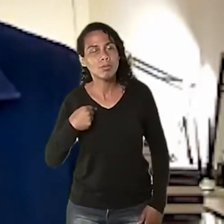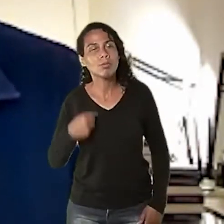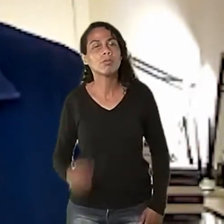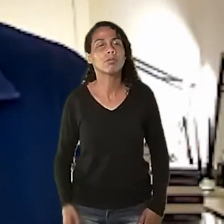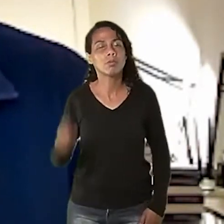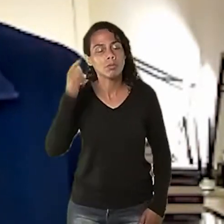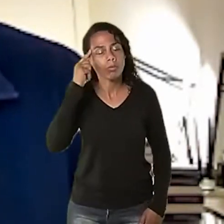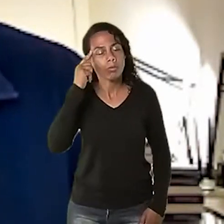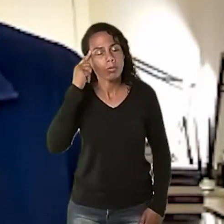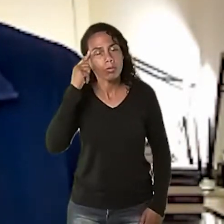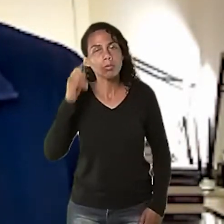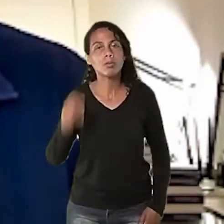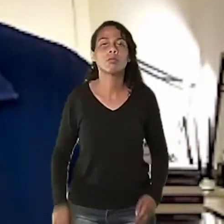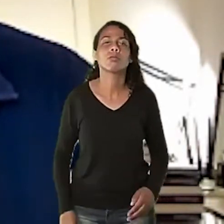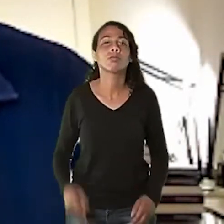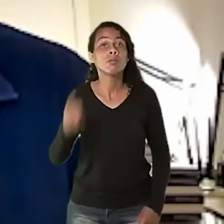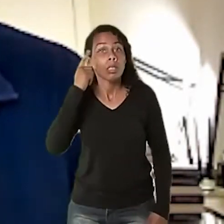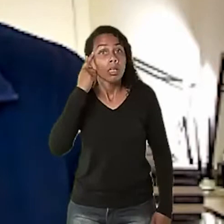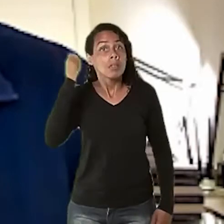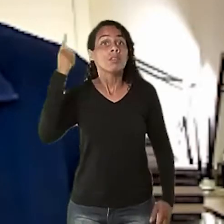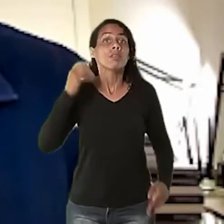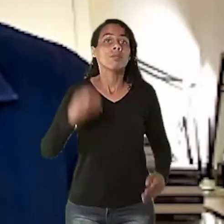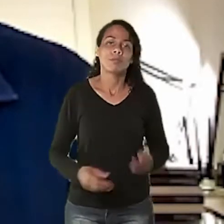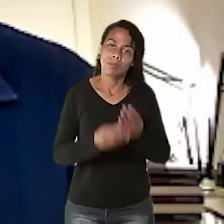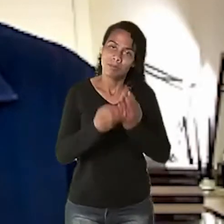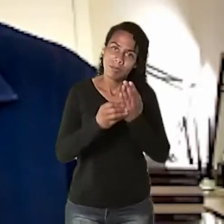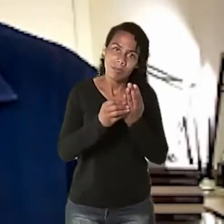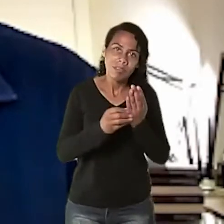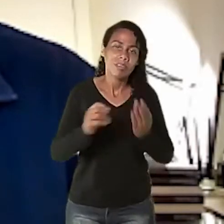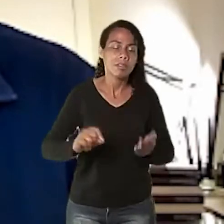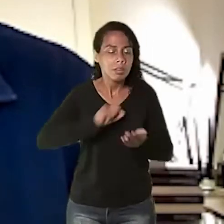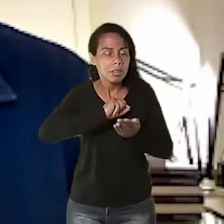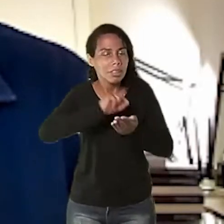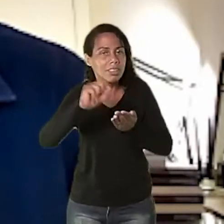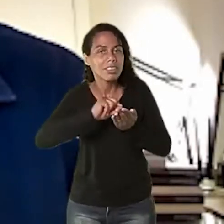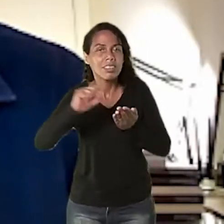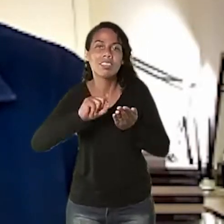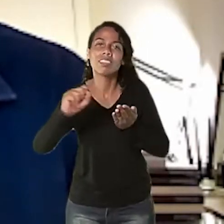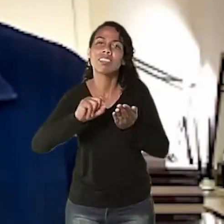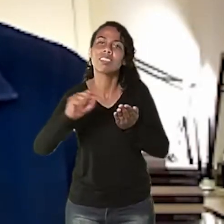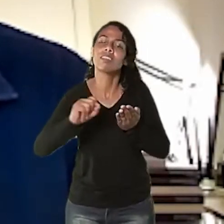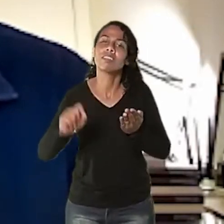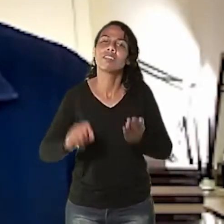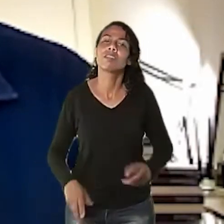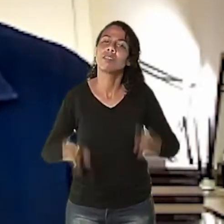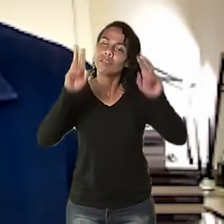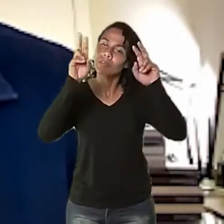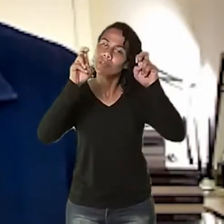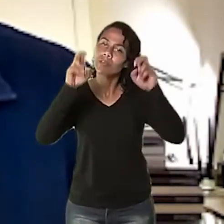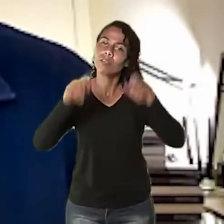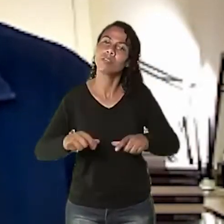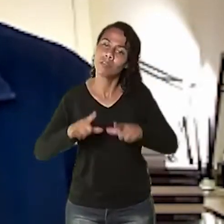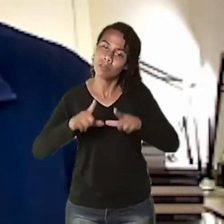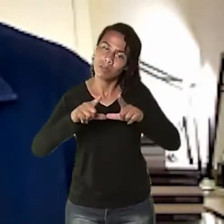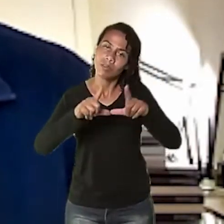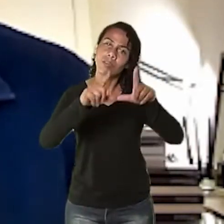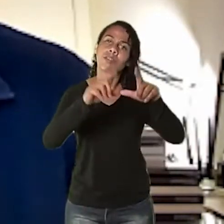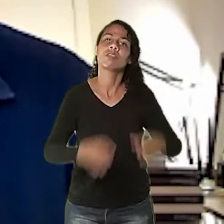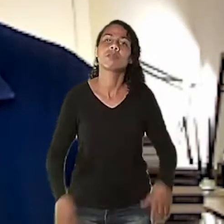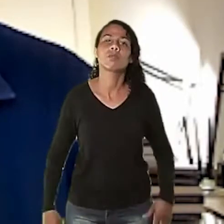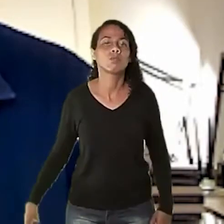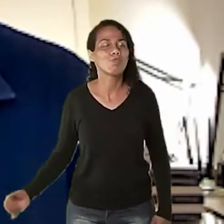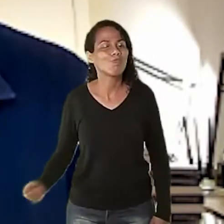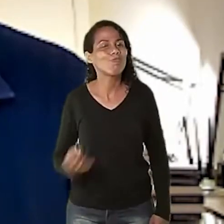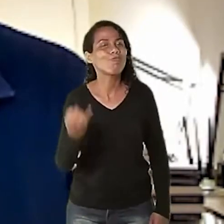né? Então foi emocionalmente bastante importante para mim, porque também